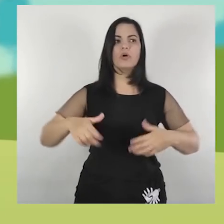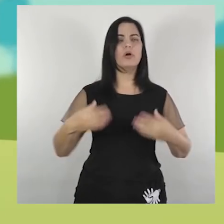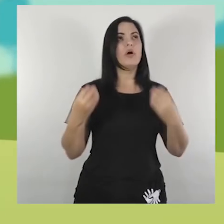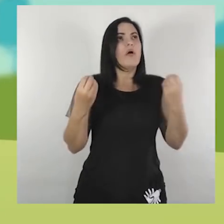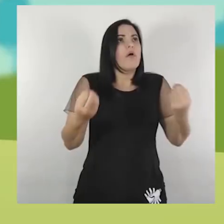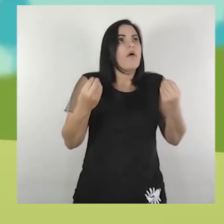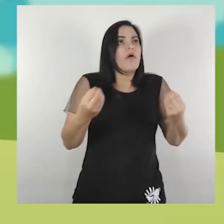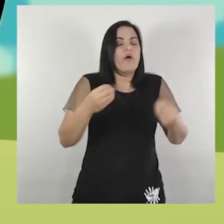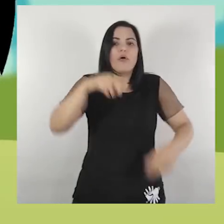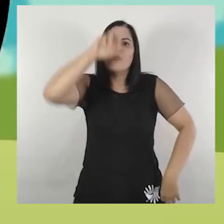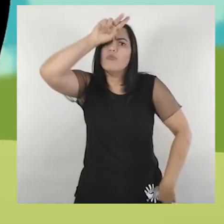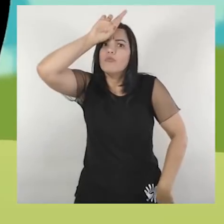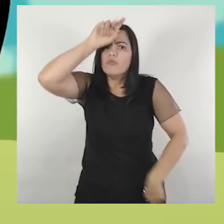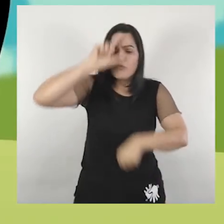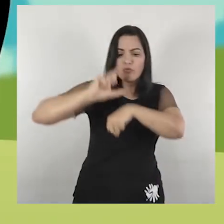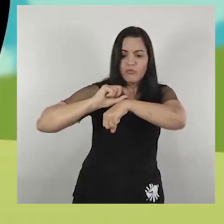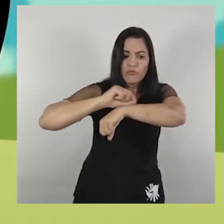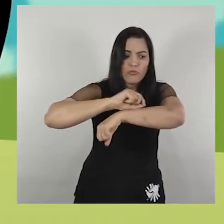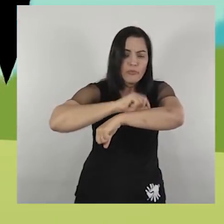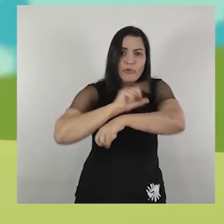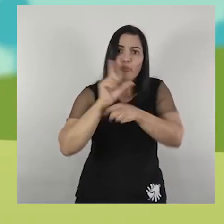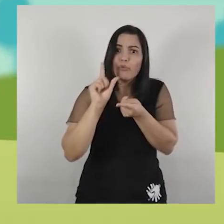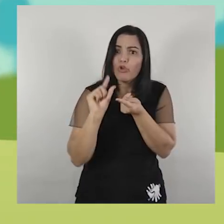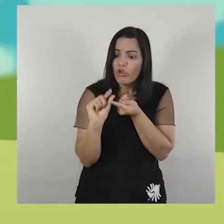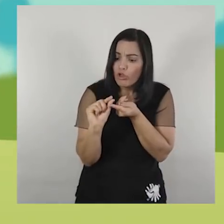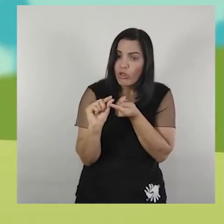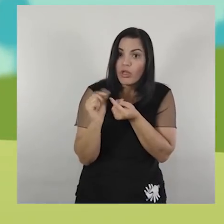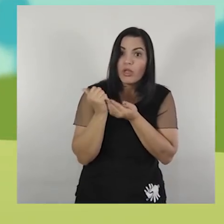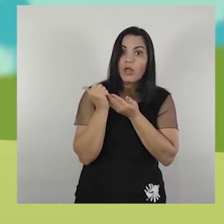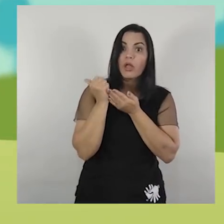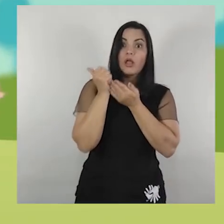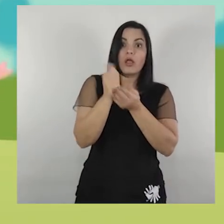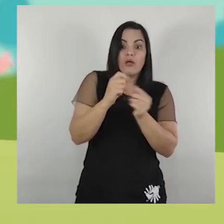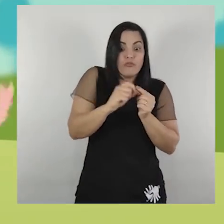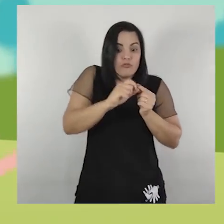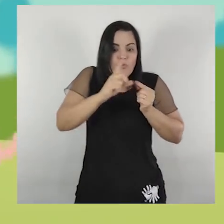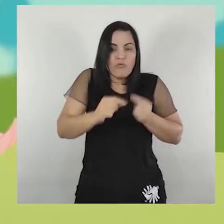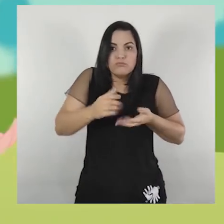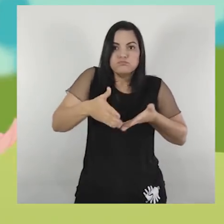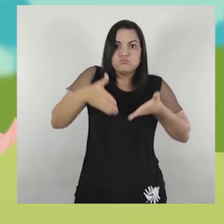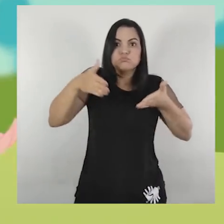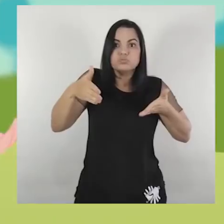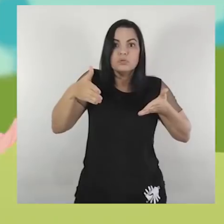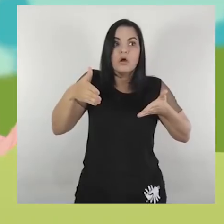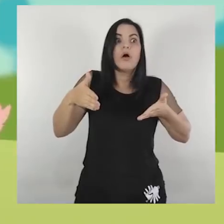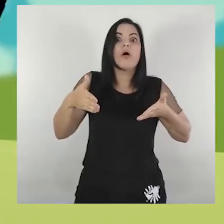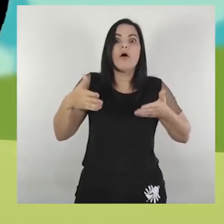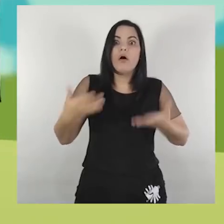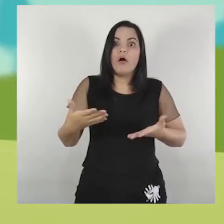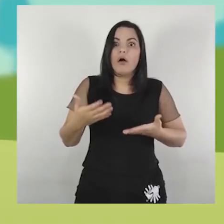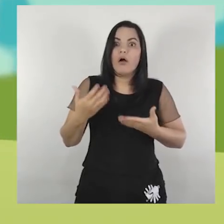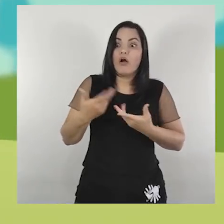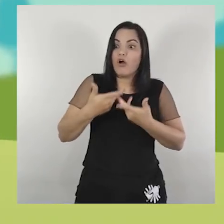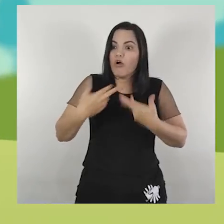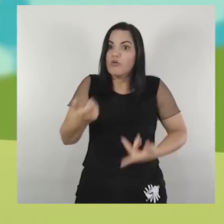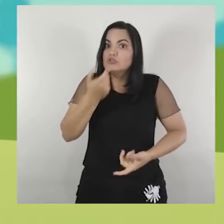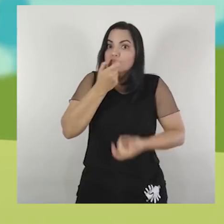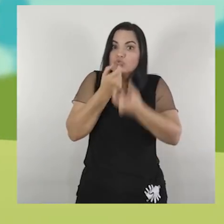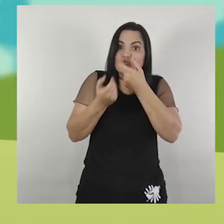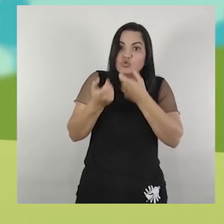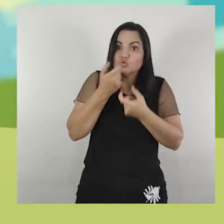Como uma formiga tão pequena consegue carregar uma folha tão grande e pedaços gigantes